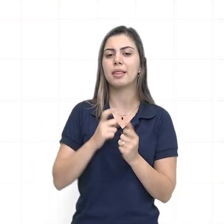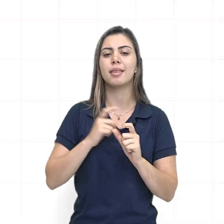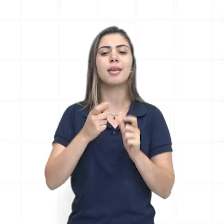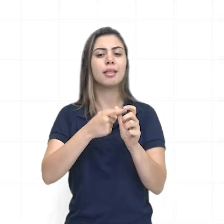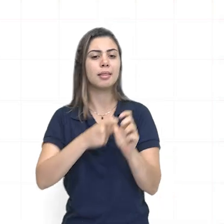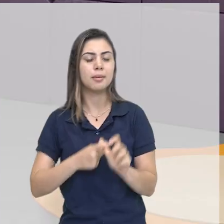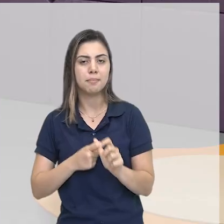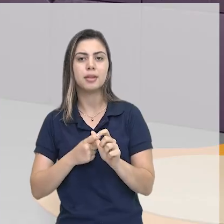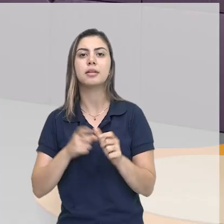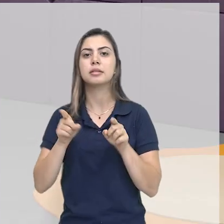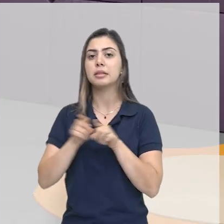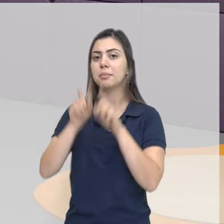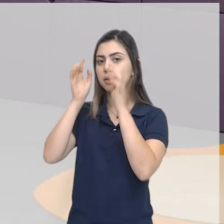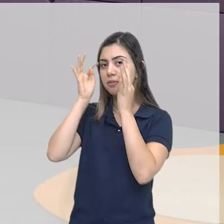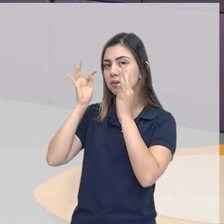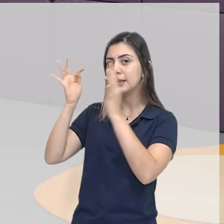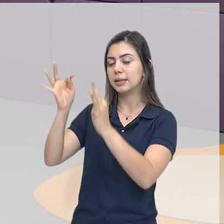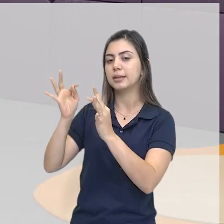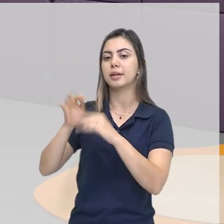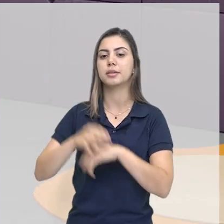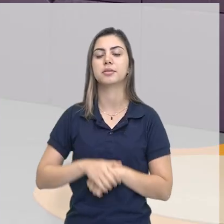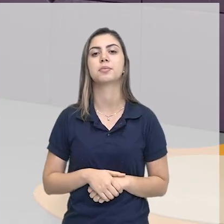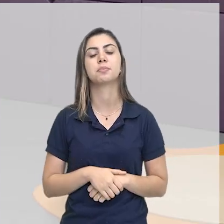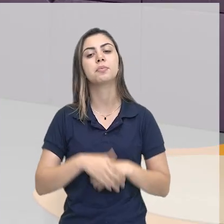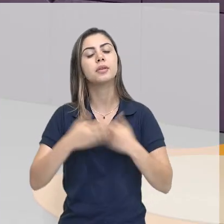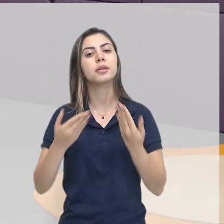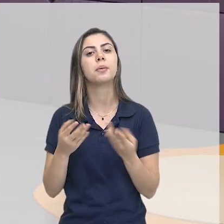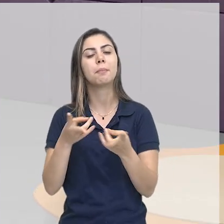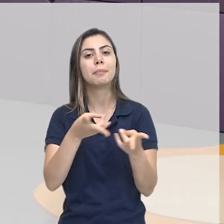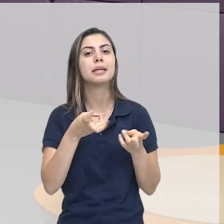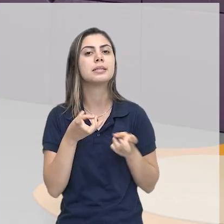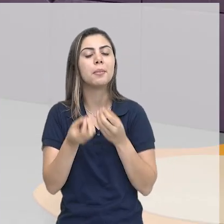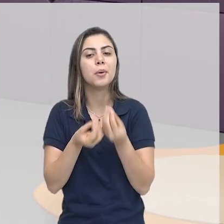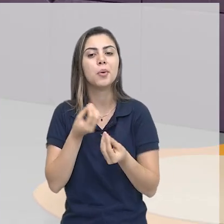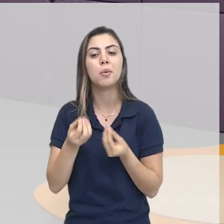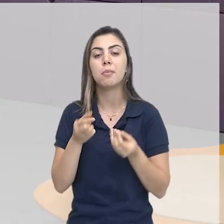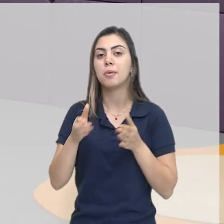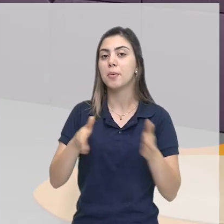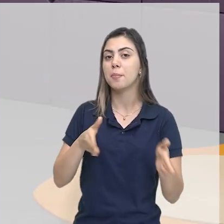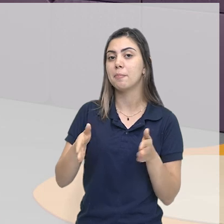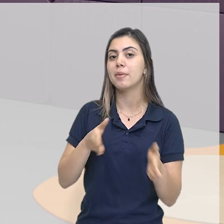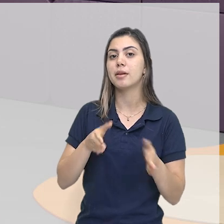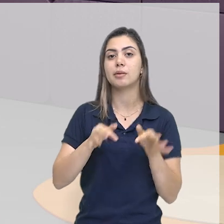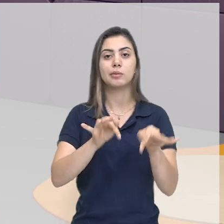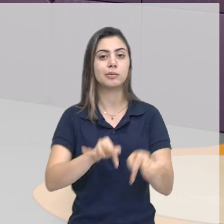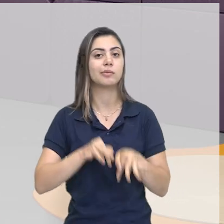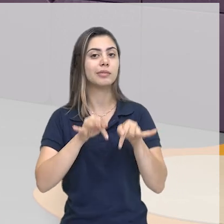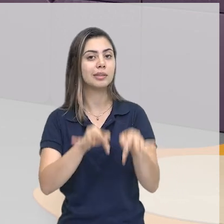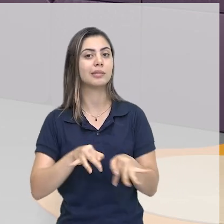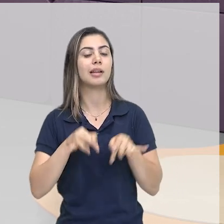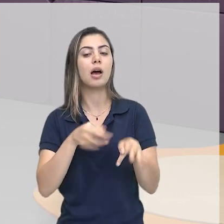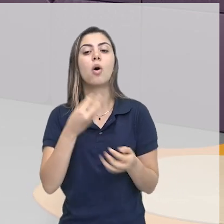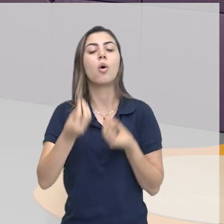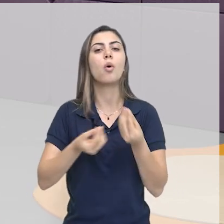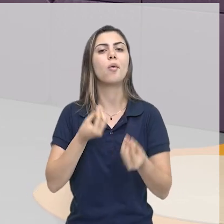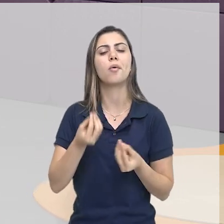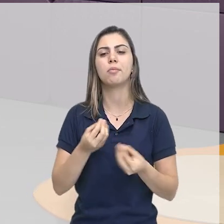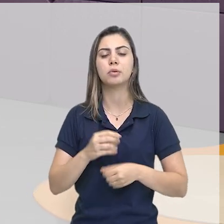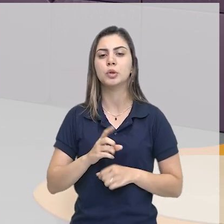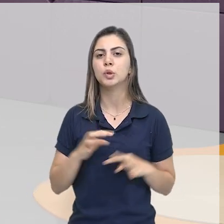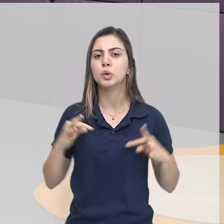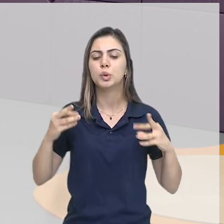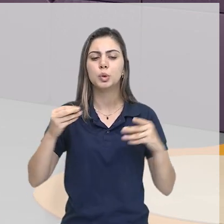e fidelidade. Então você percebe justamente que dentro do período feudal, toda a